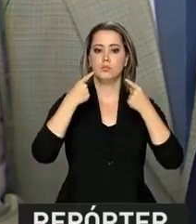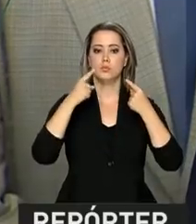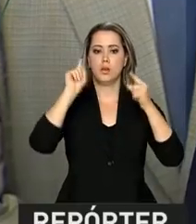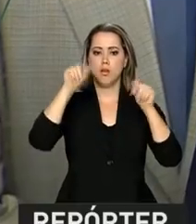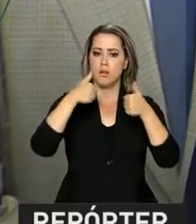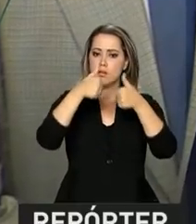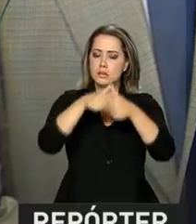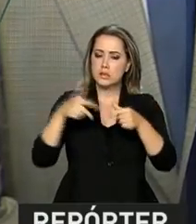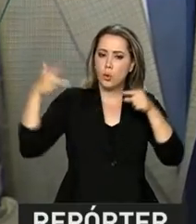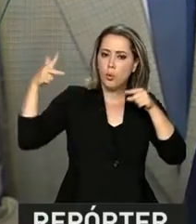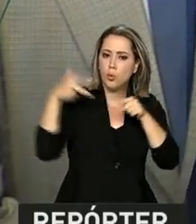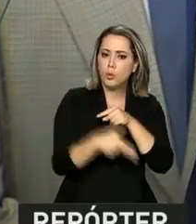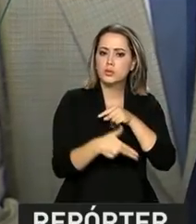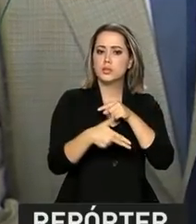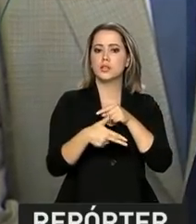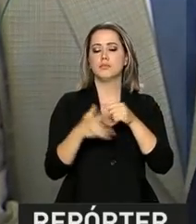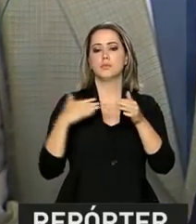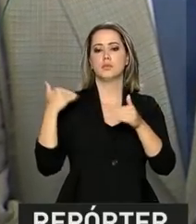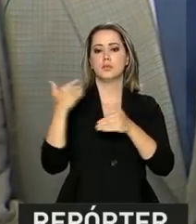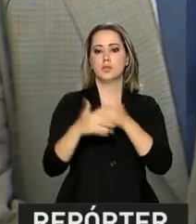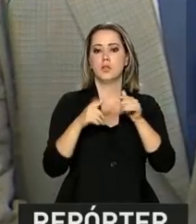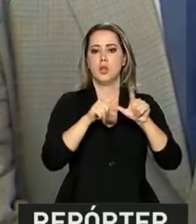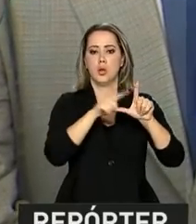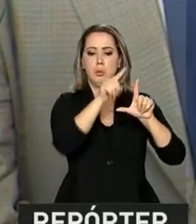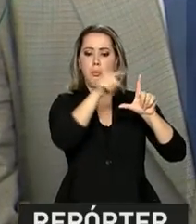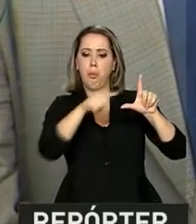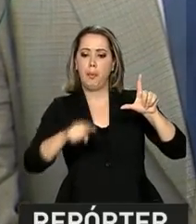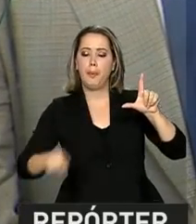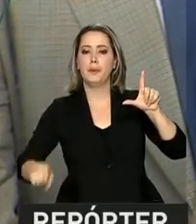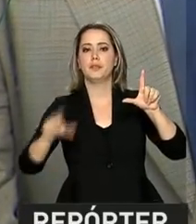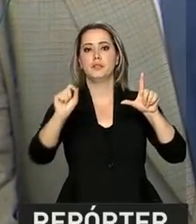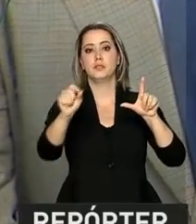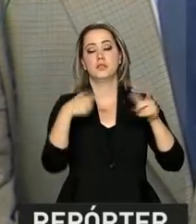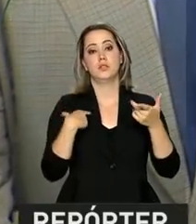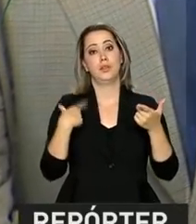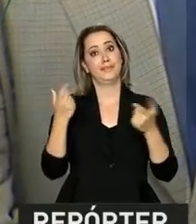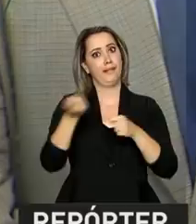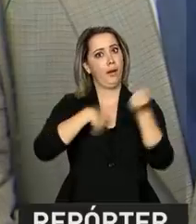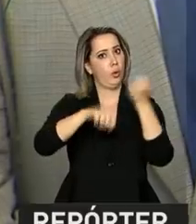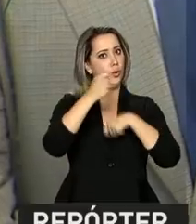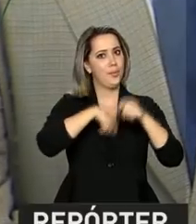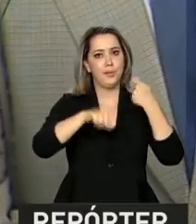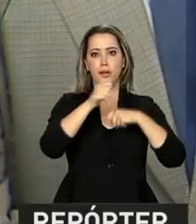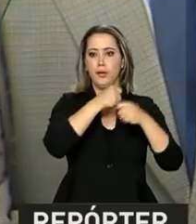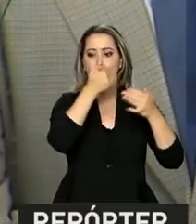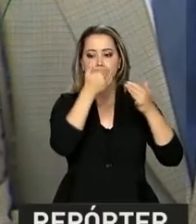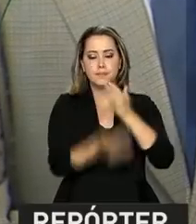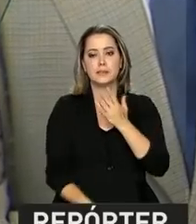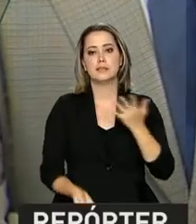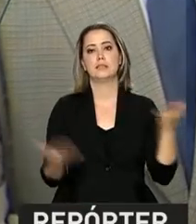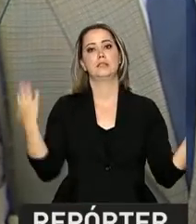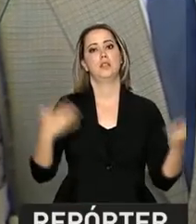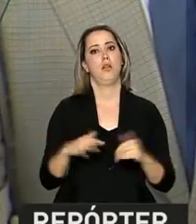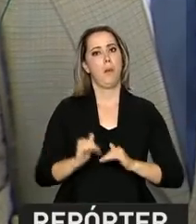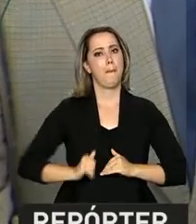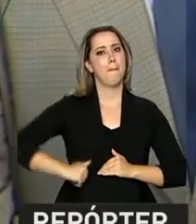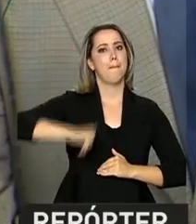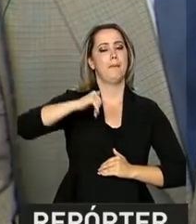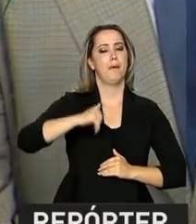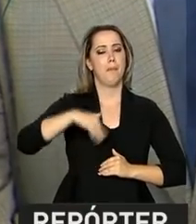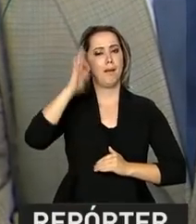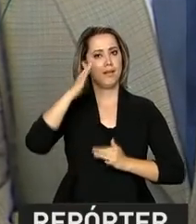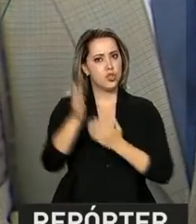é estancar o processo de queda livre na atividade econômica, que tem levado ao aumento do